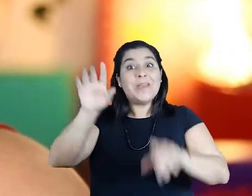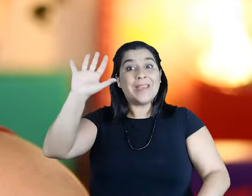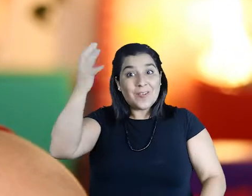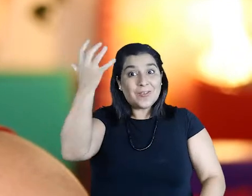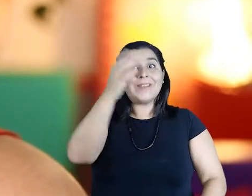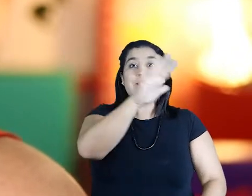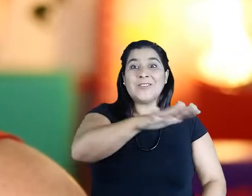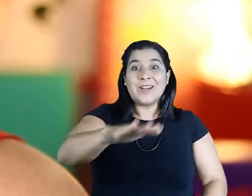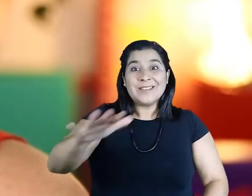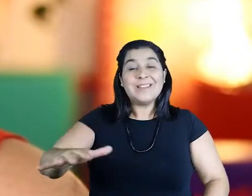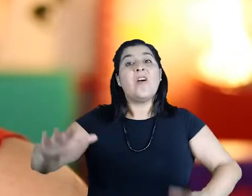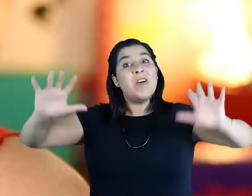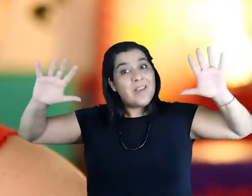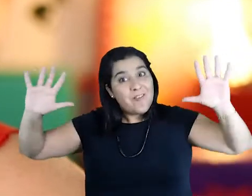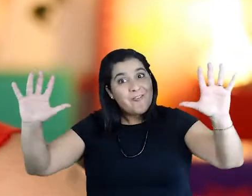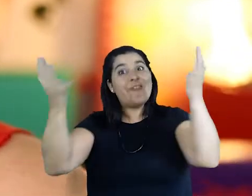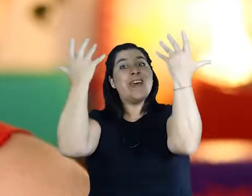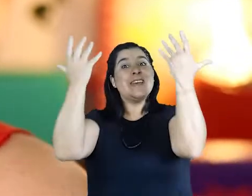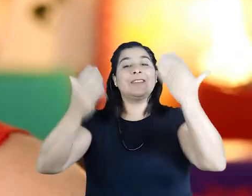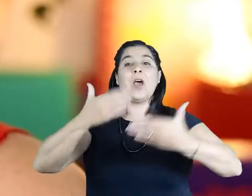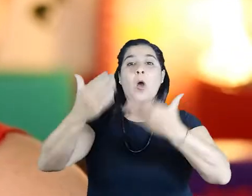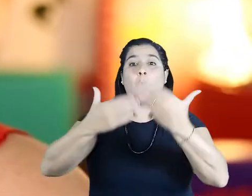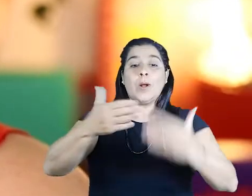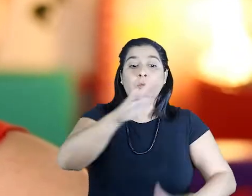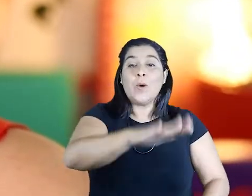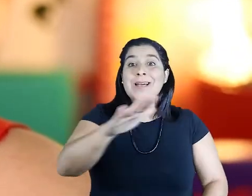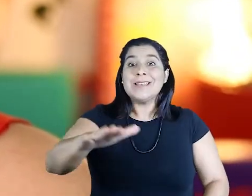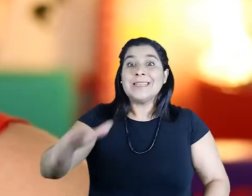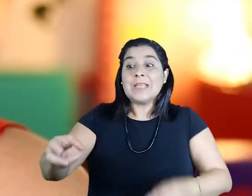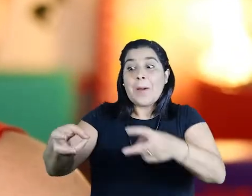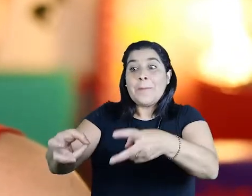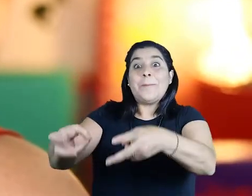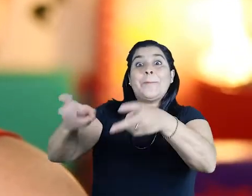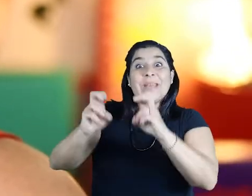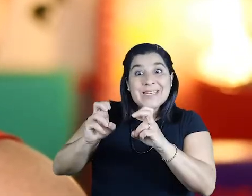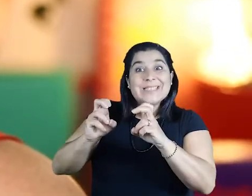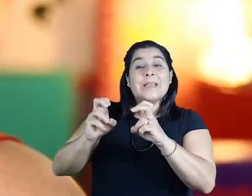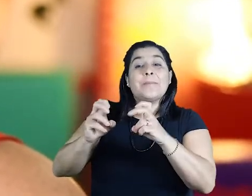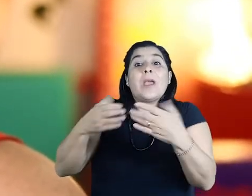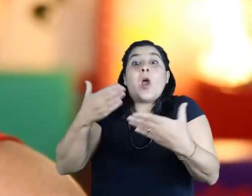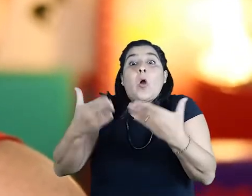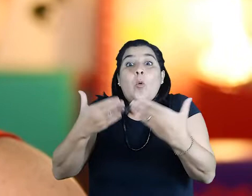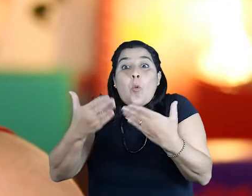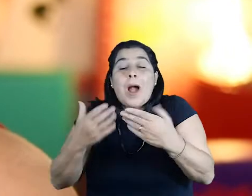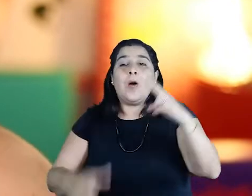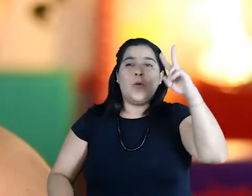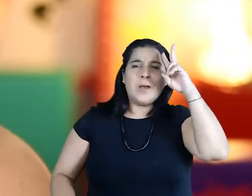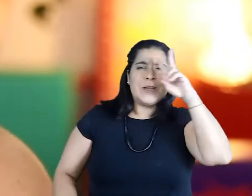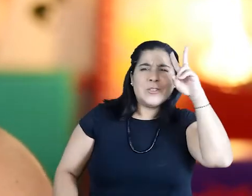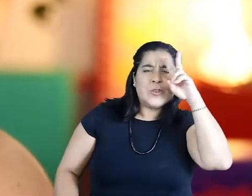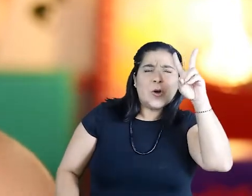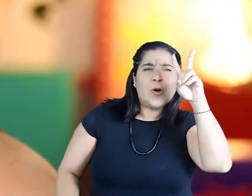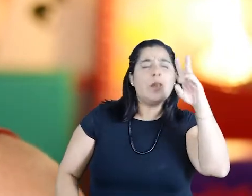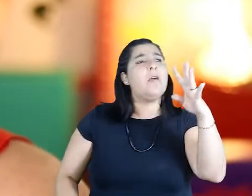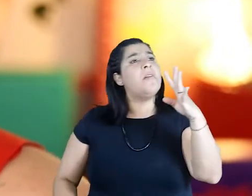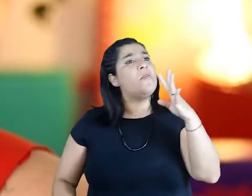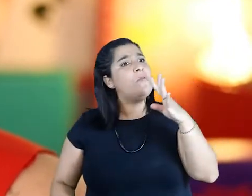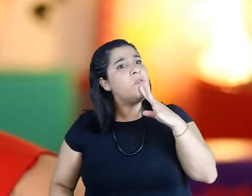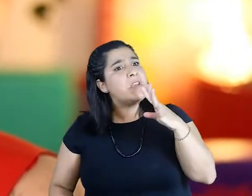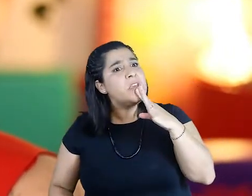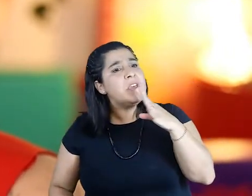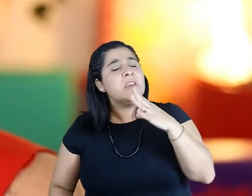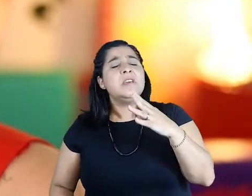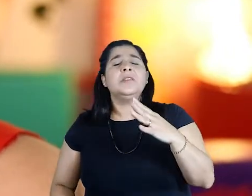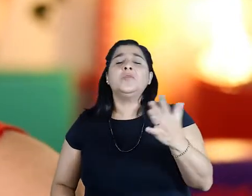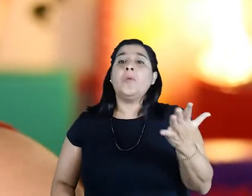crianças. Celebre todas as vezes que as crianças fizerem o reconhecimento. Conhecimento. Poxa, essa história se parece com